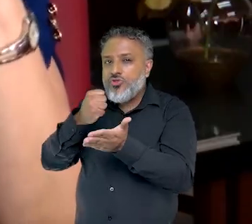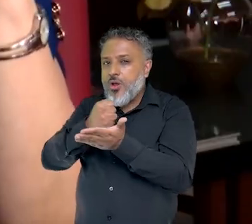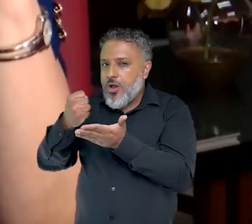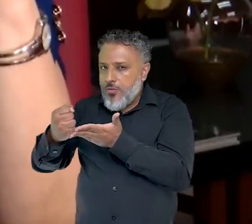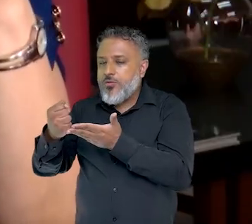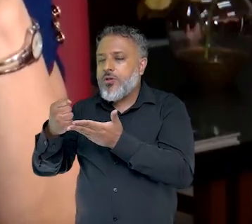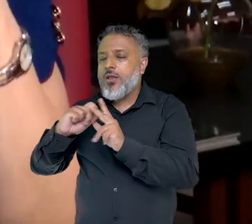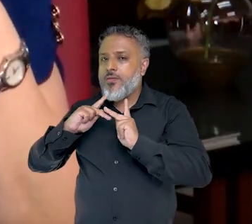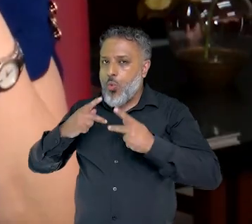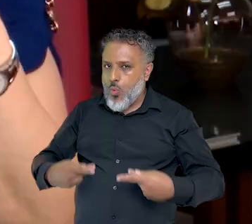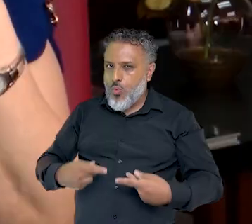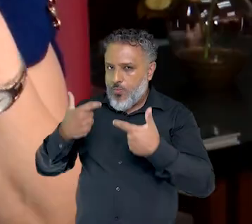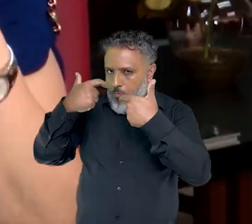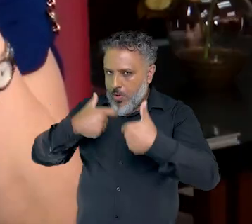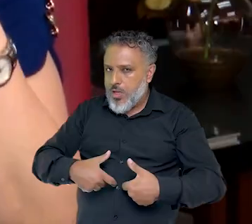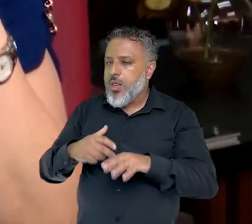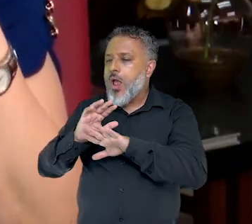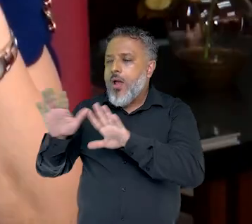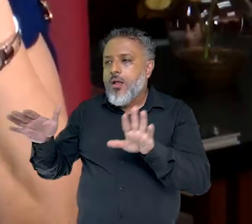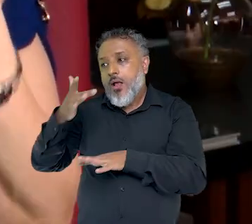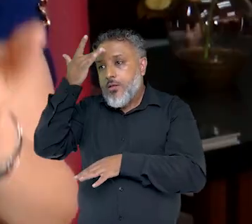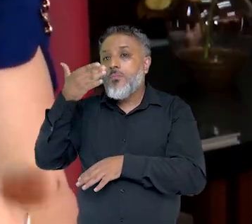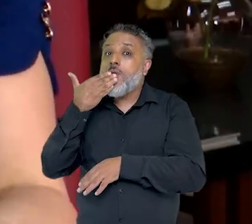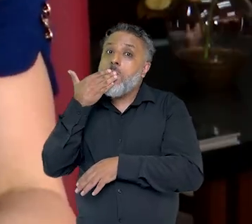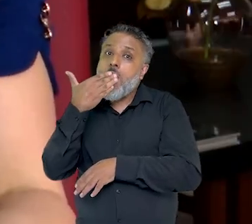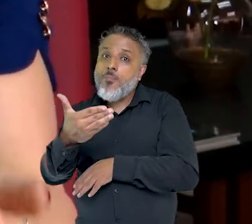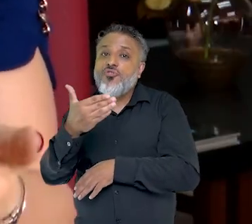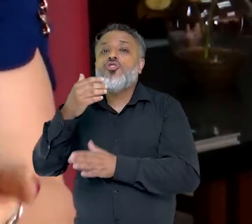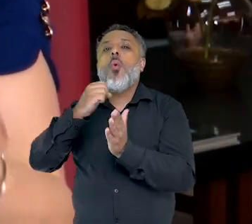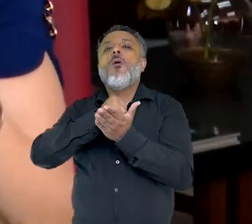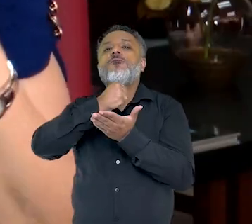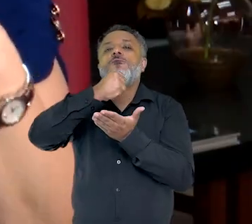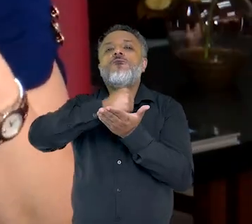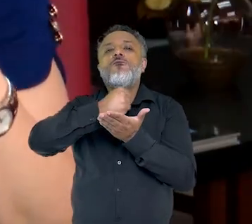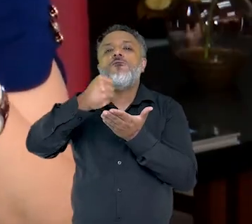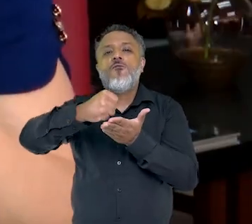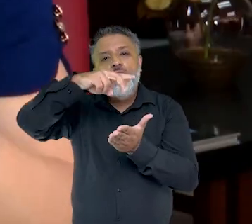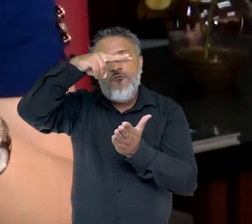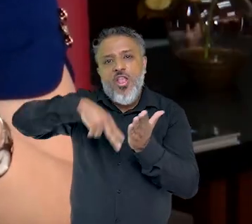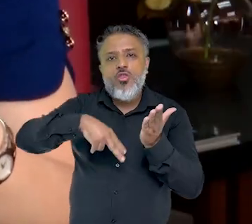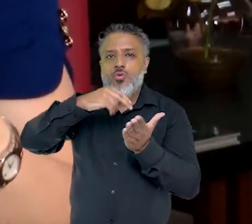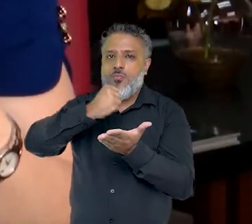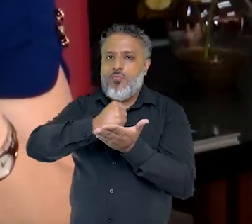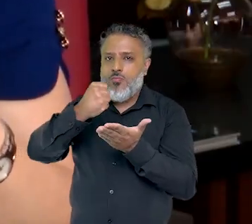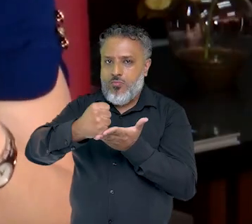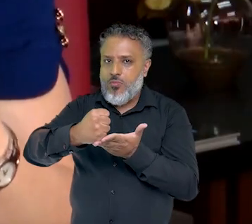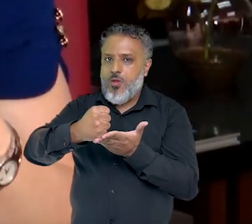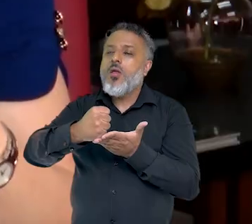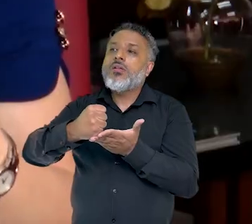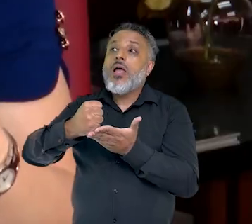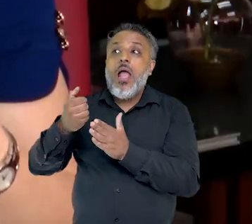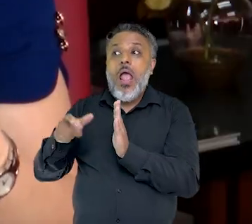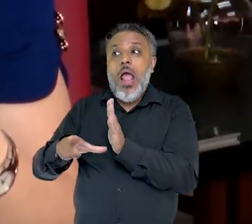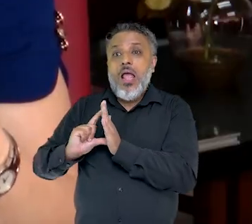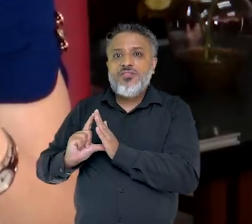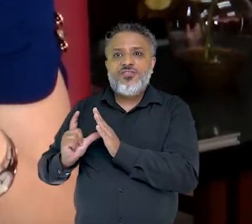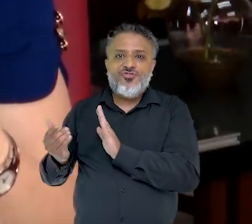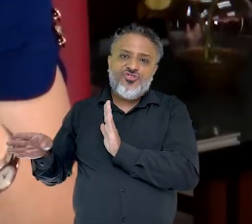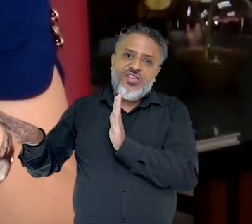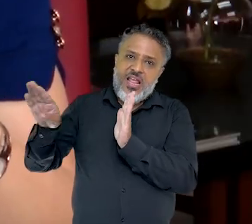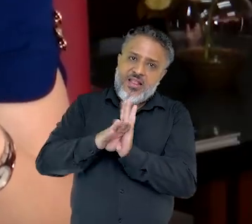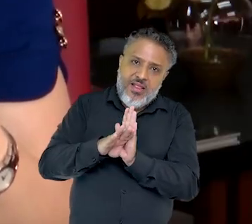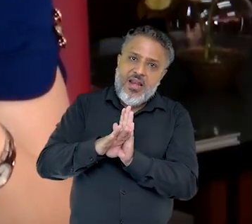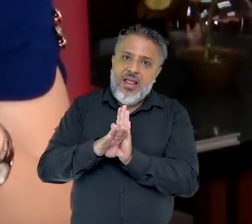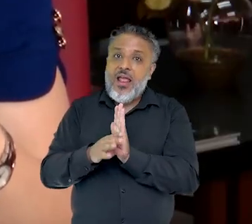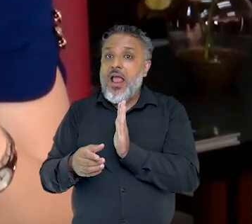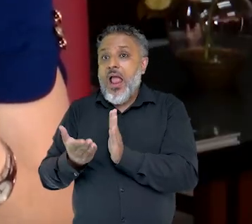humanitários. E essa pessoa, então, pode solicitar um visto antes de entrar no território brasileiro. E esse visto é uma expectativa